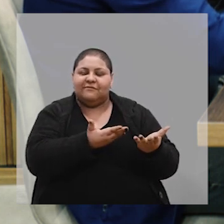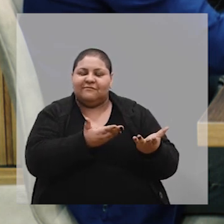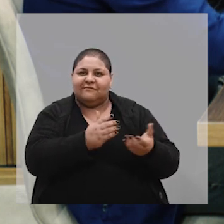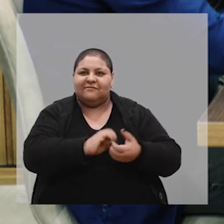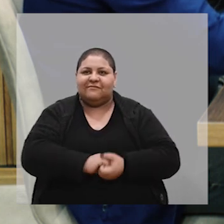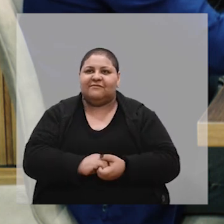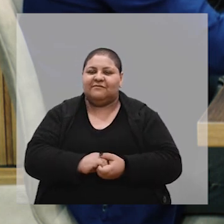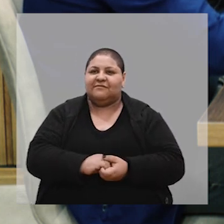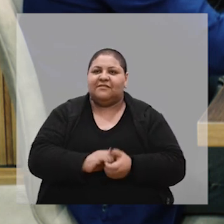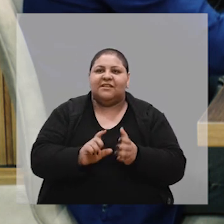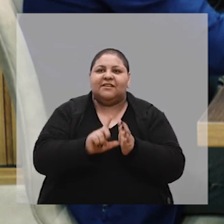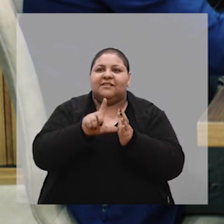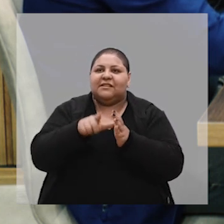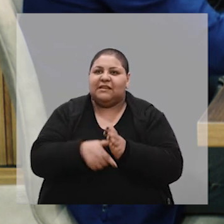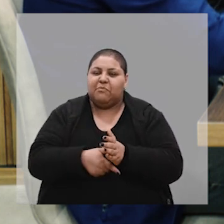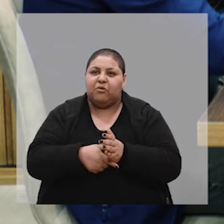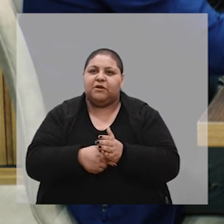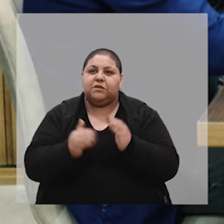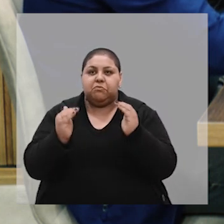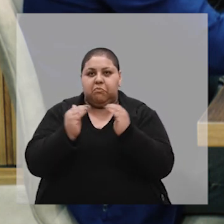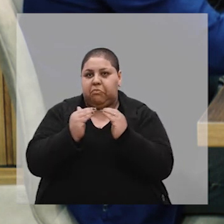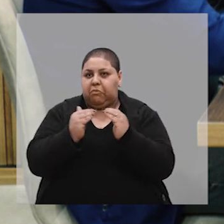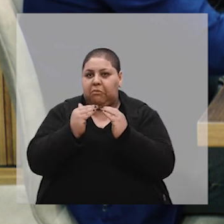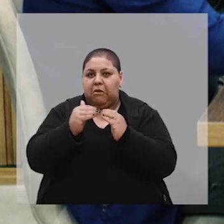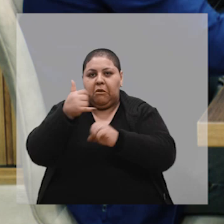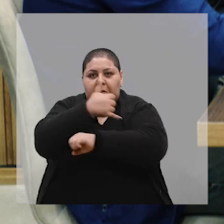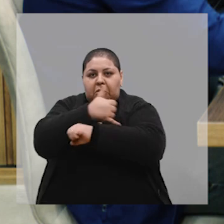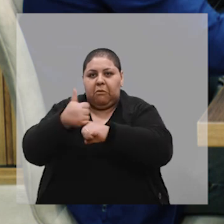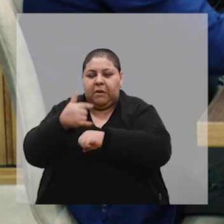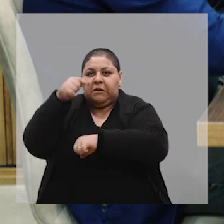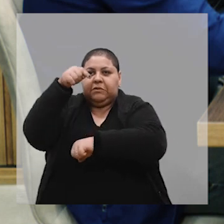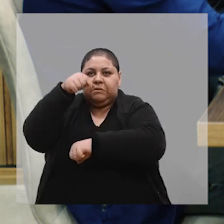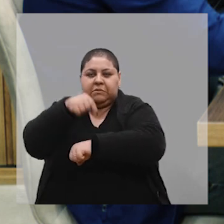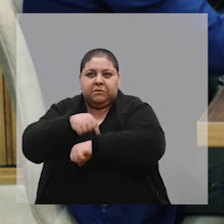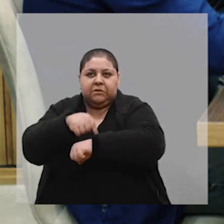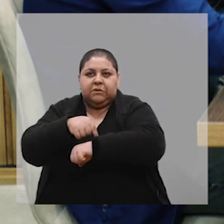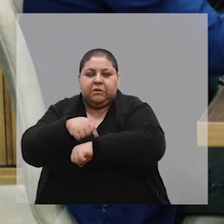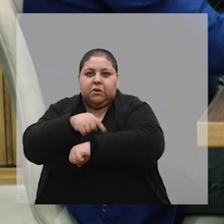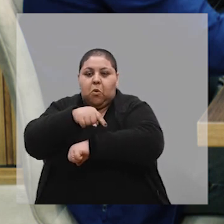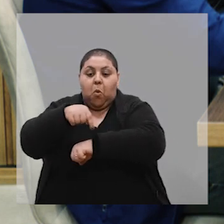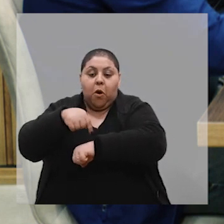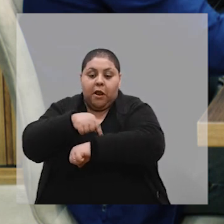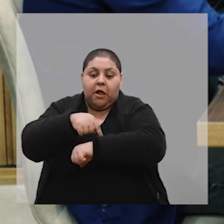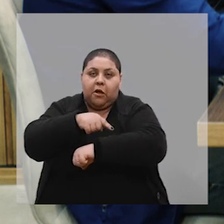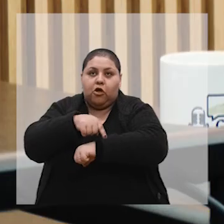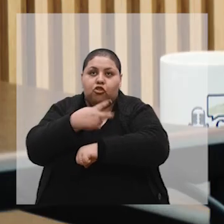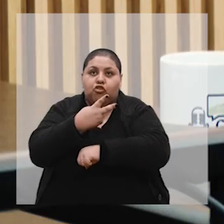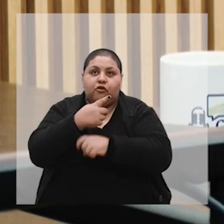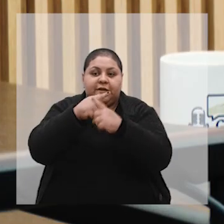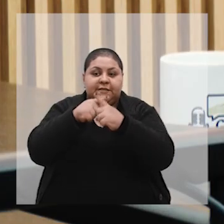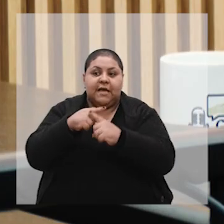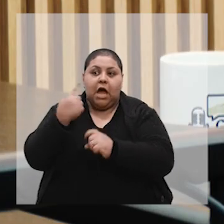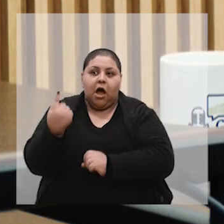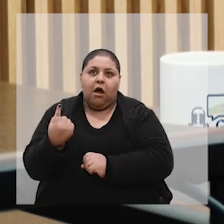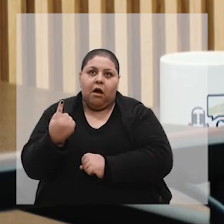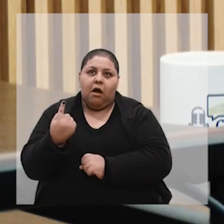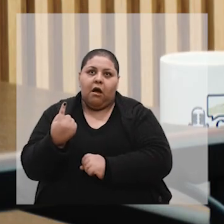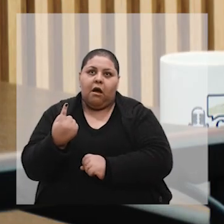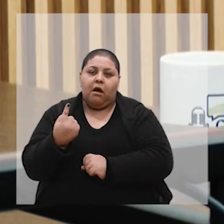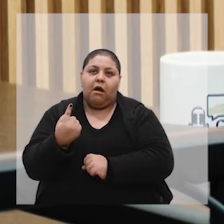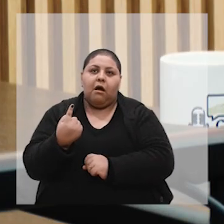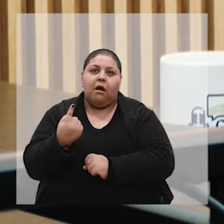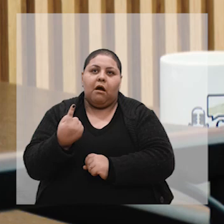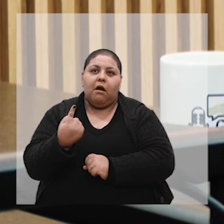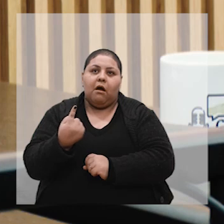1-0. Aí depois eles foram lá, empataram. Passou o tempo, 2 minutos. Passou o horário ali, 2-1. E aí você vê,